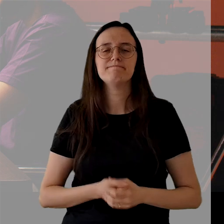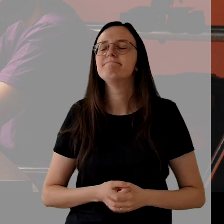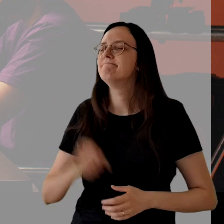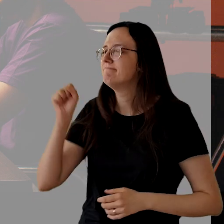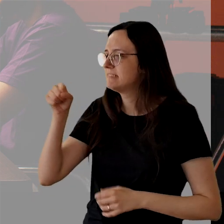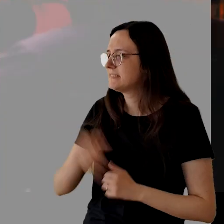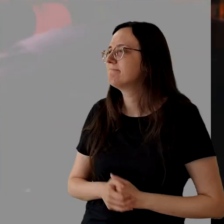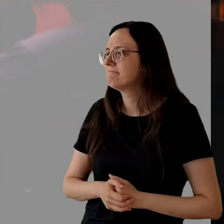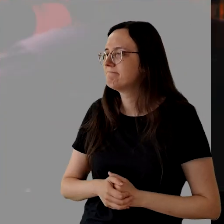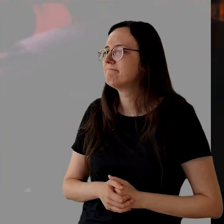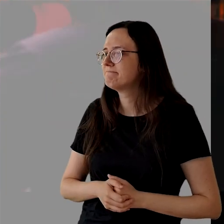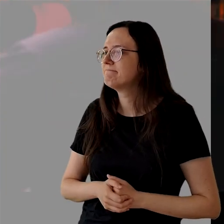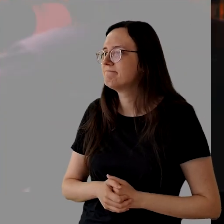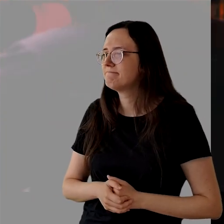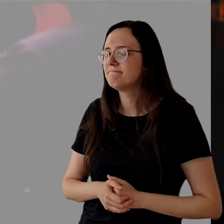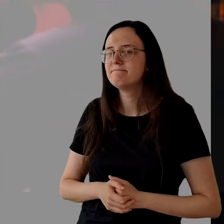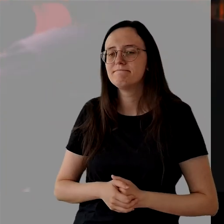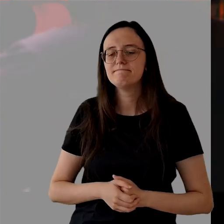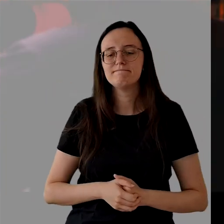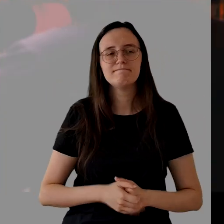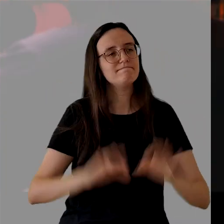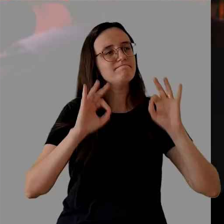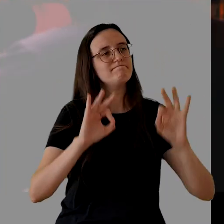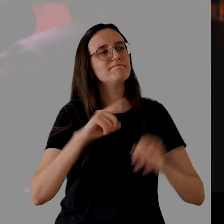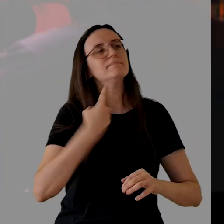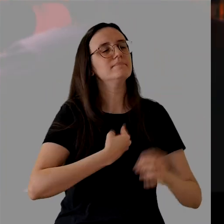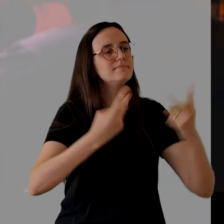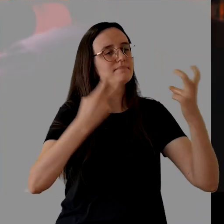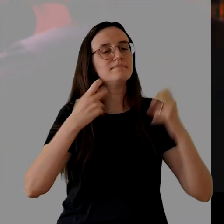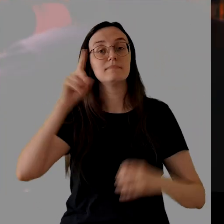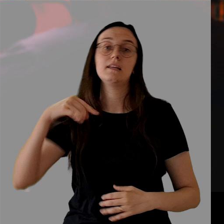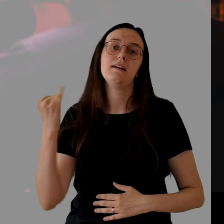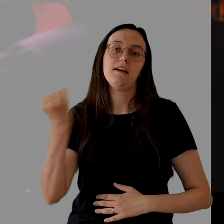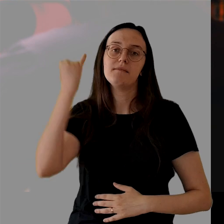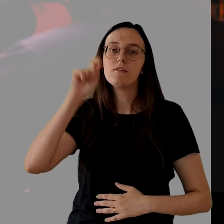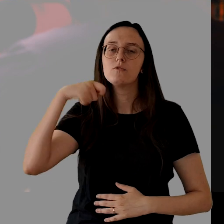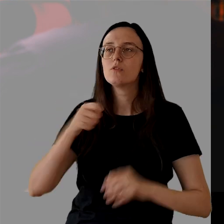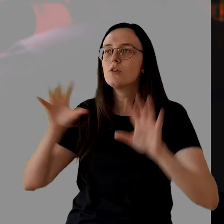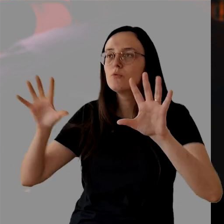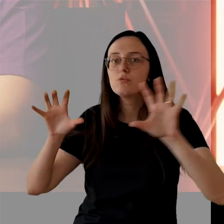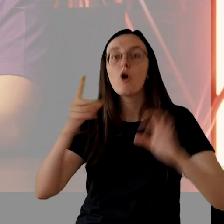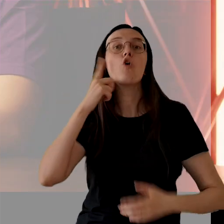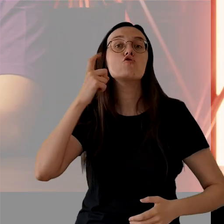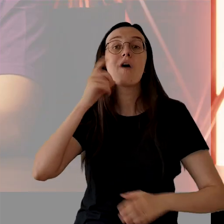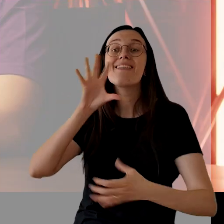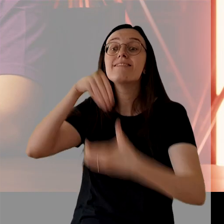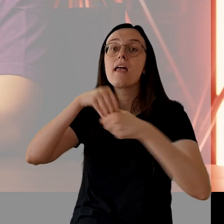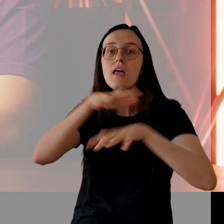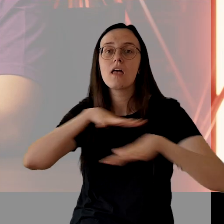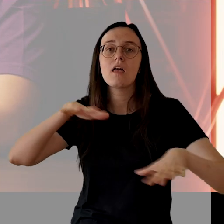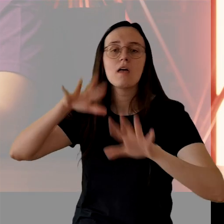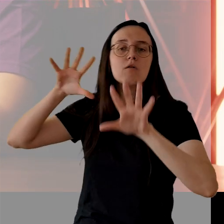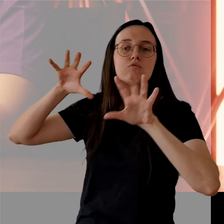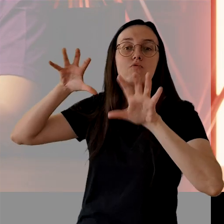Então, com certeza, a gente vê que a importância que tem a questão da captação do som direto dentro do set, né? Sim,